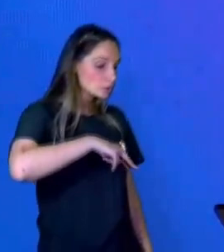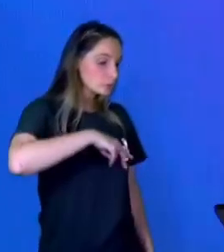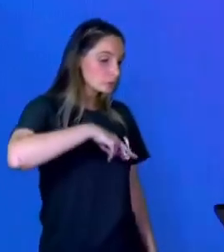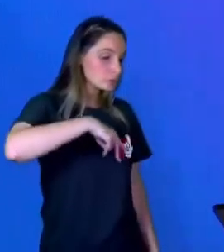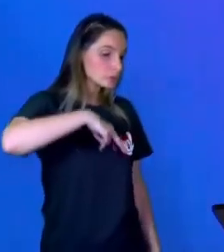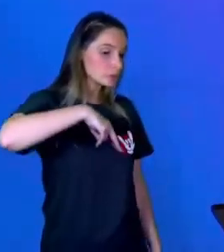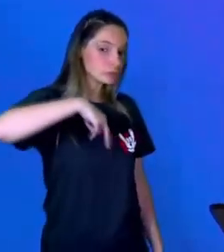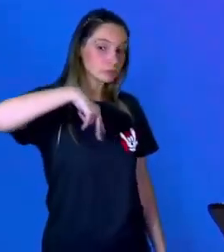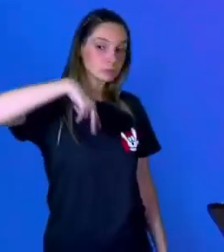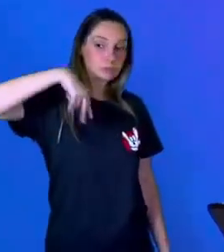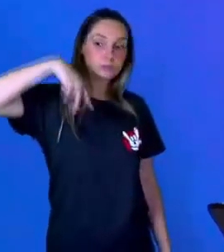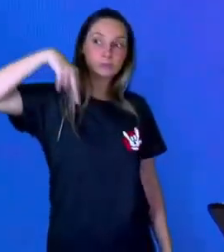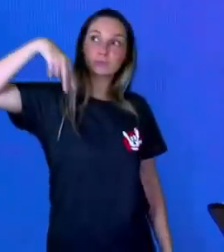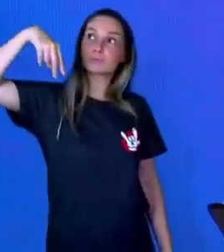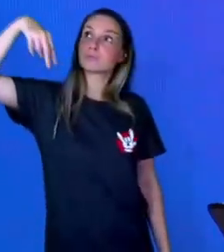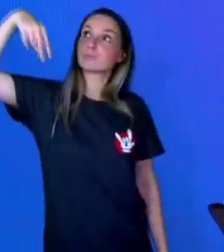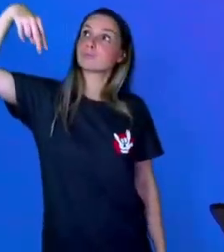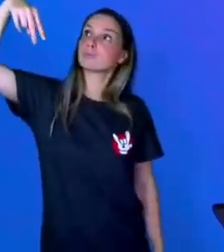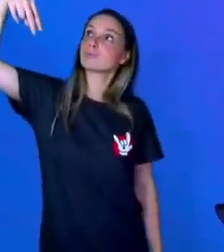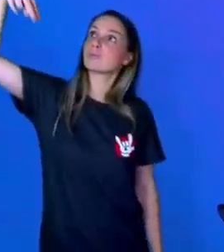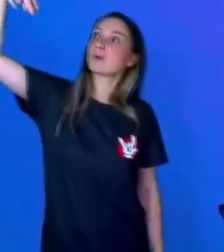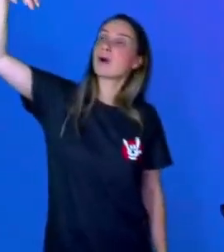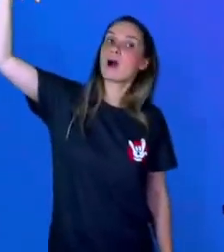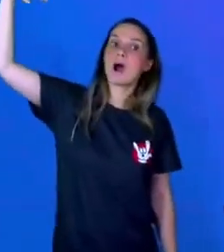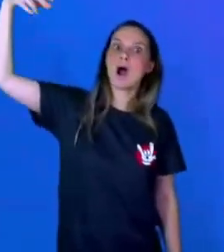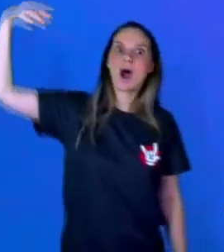Cara, ele começa a voar na tua frente.